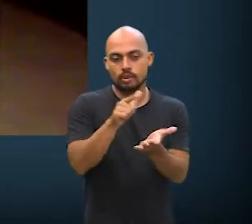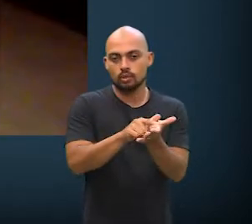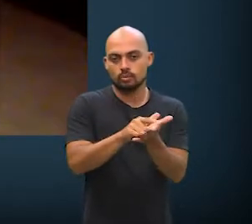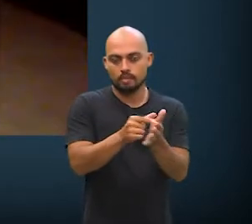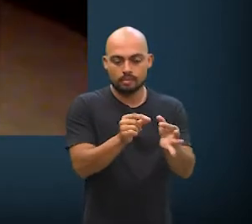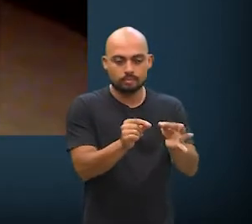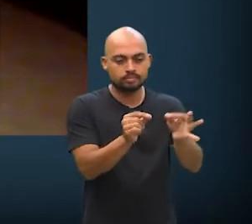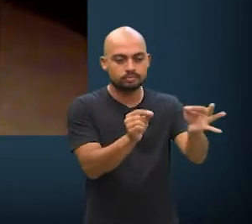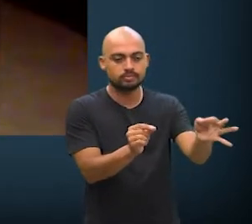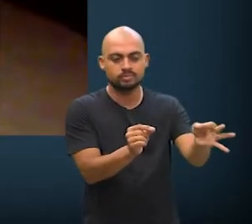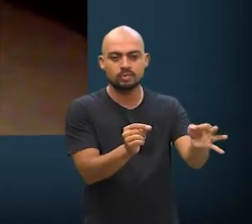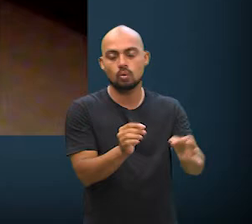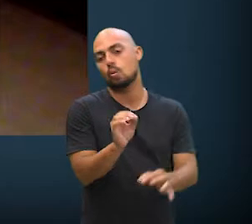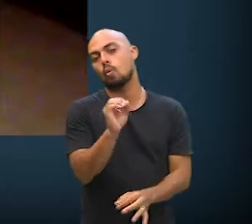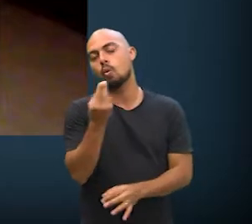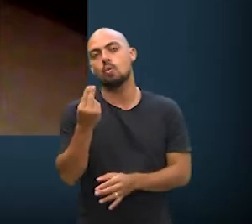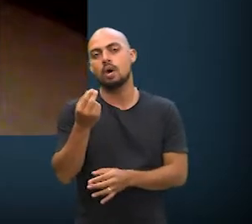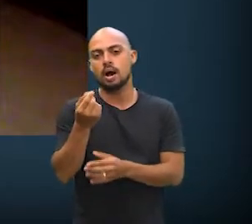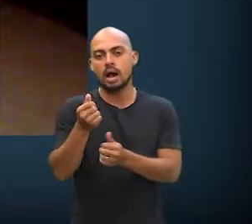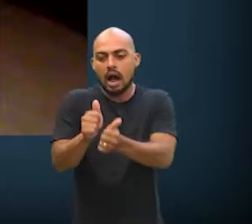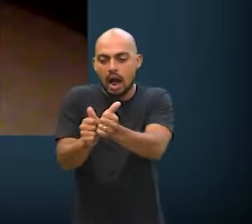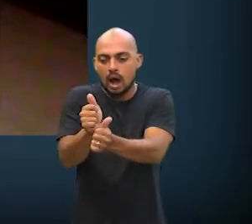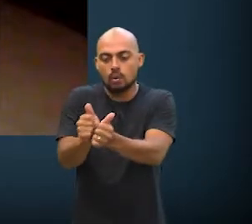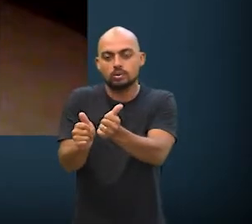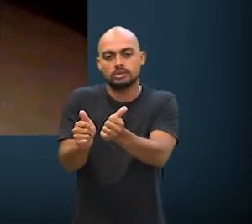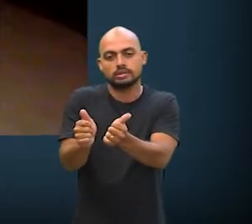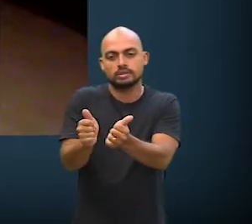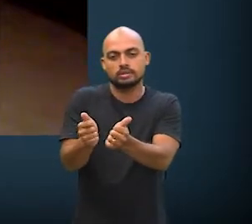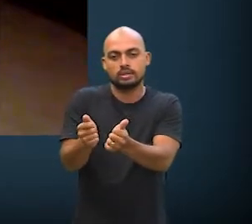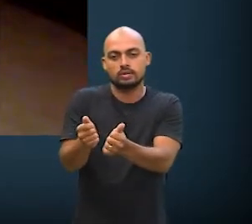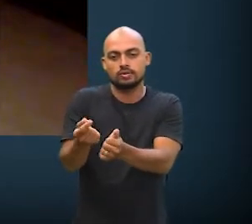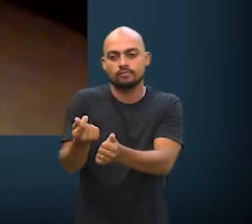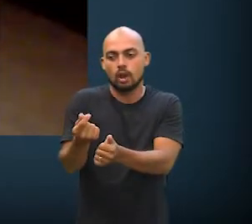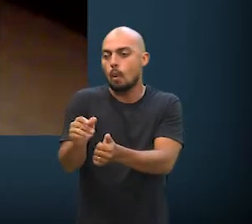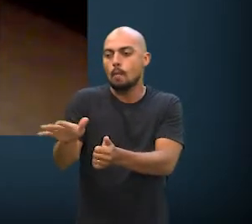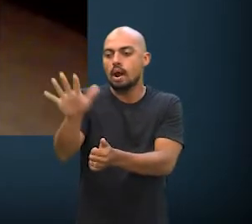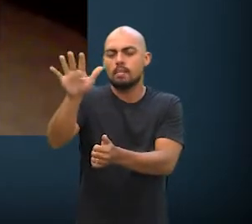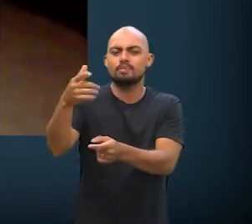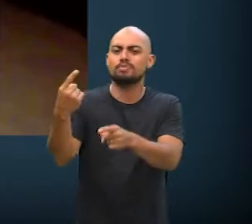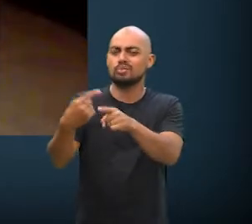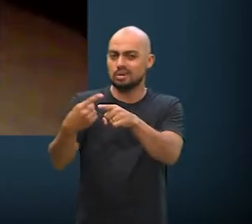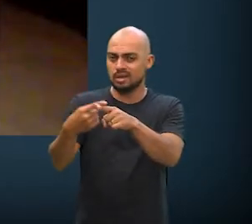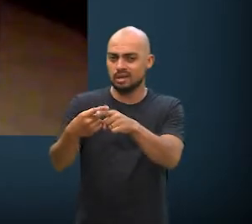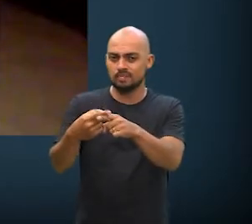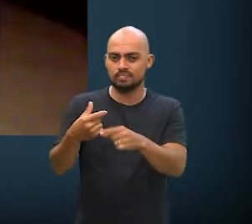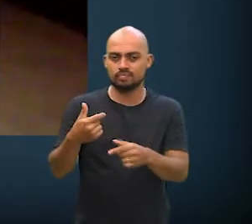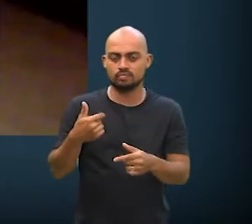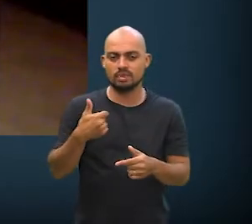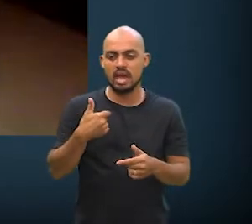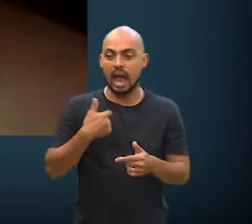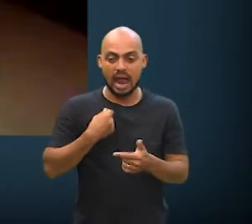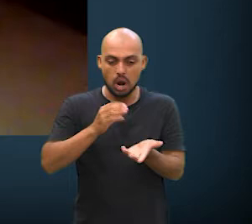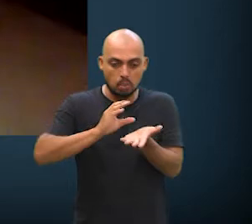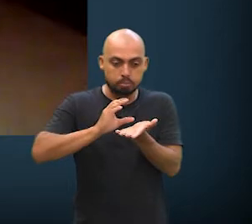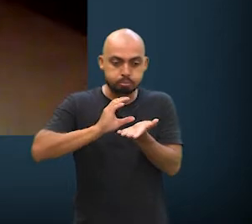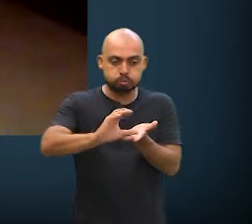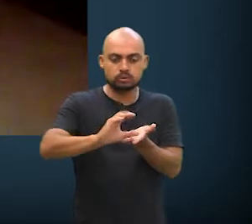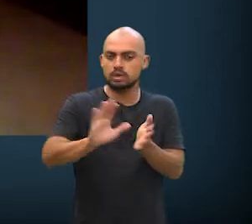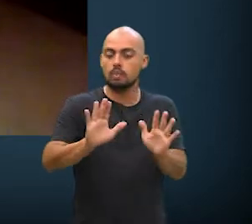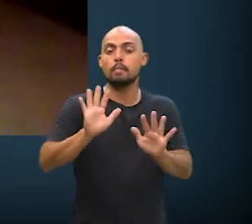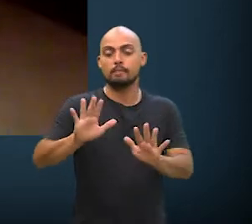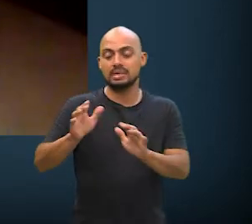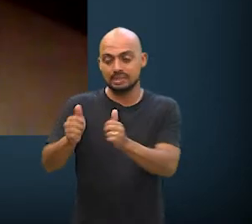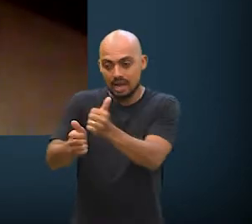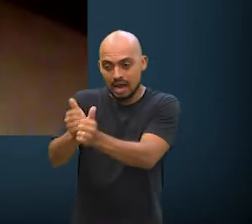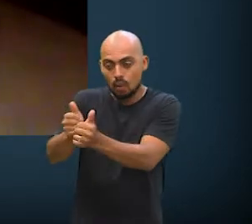que subiu o preço do arroz? Sabe? Que assim, poxa, eu não sou uma pessoa que investe, mas eu sou uma pessoa que compra arroz. Como que eu vou